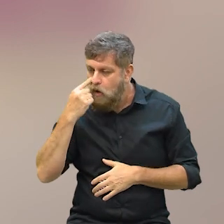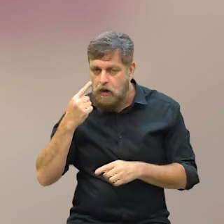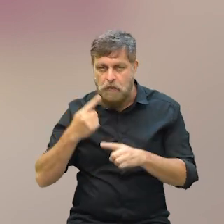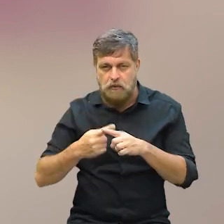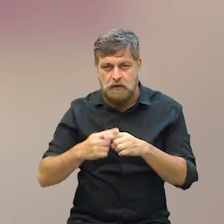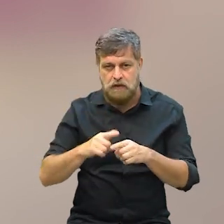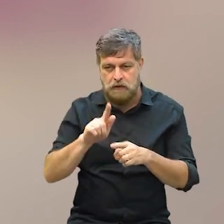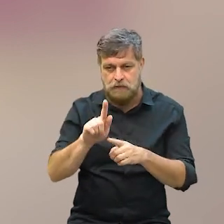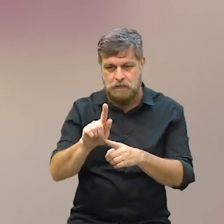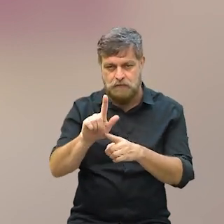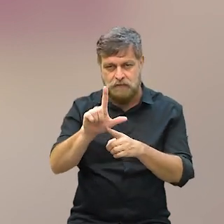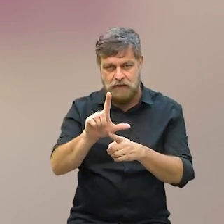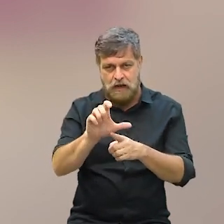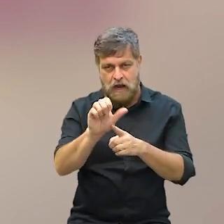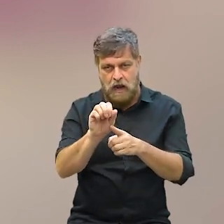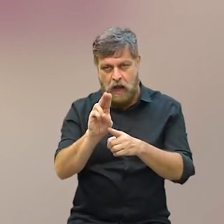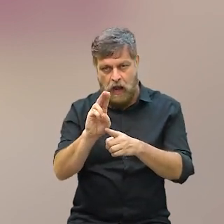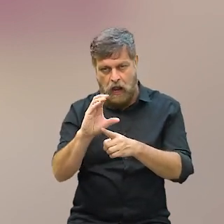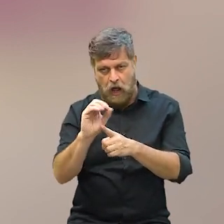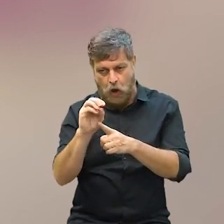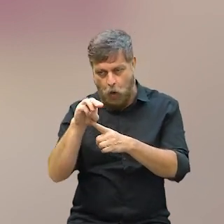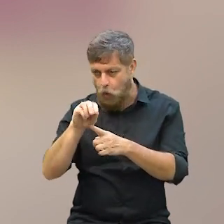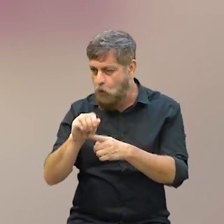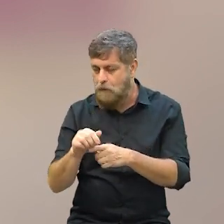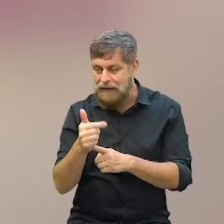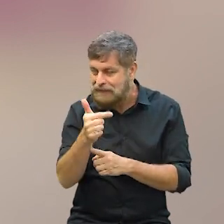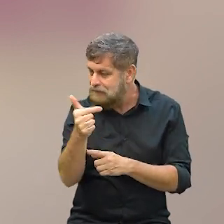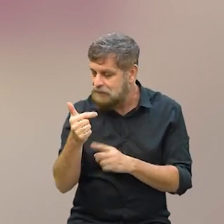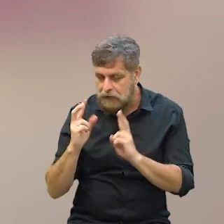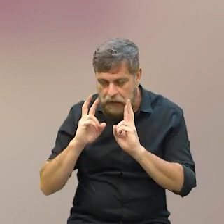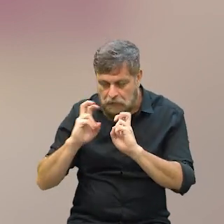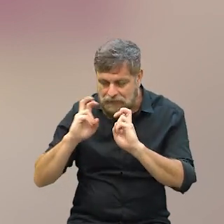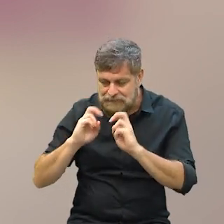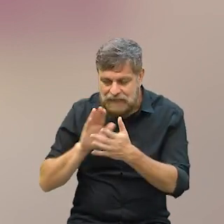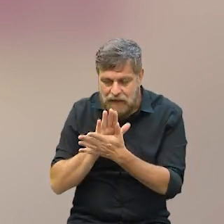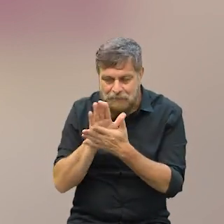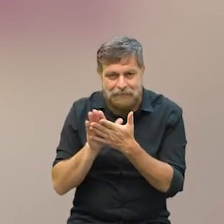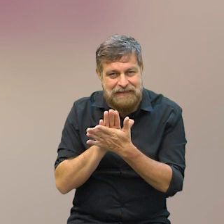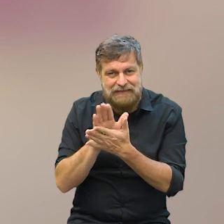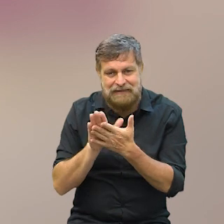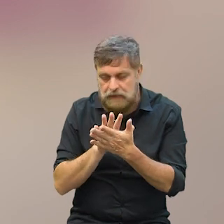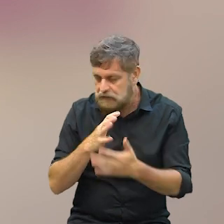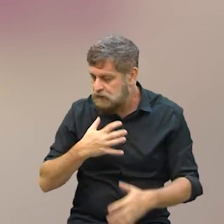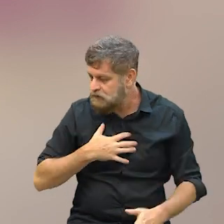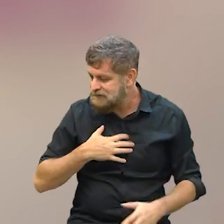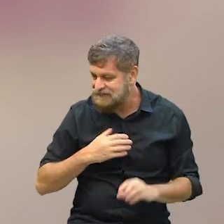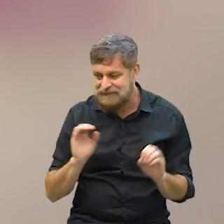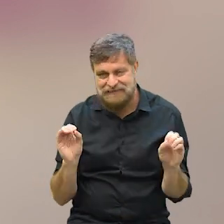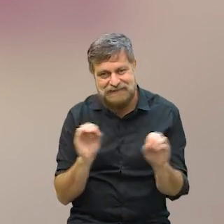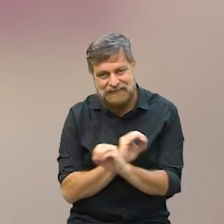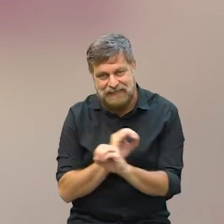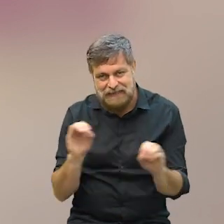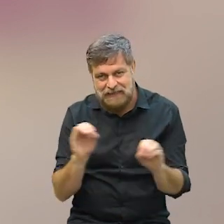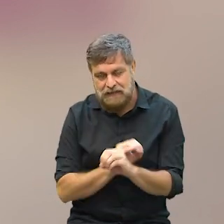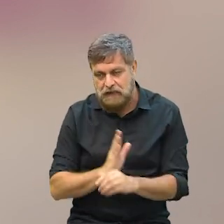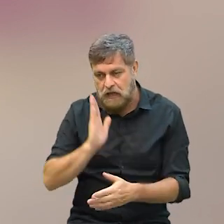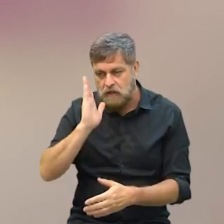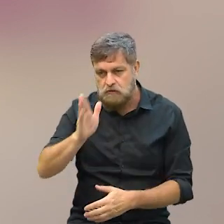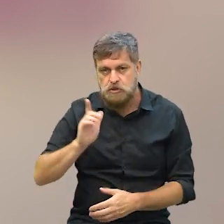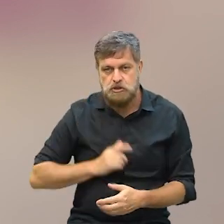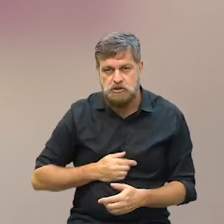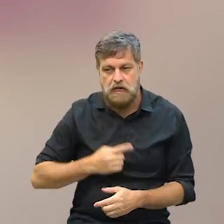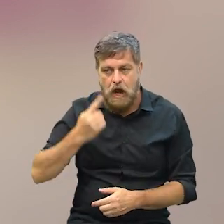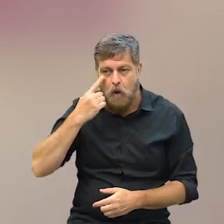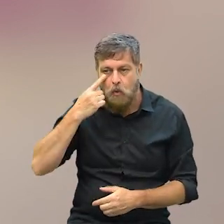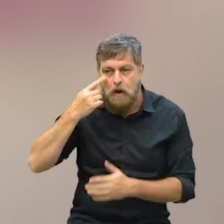porque o glaucoma não tem sintomas. Esse glaucoma mais comum, ele não tem sintoma. A pessoa não sente nada. Quando a pessoa sente, ela já praticamente